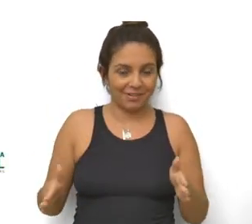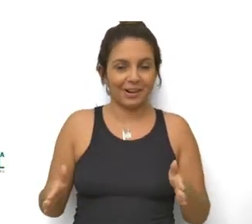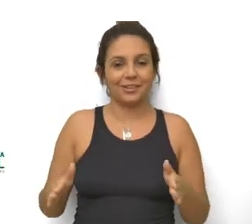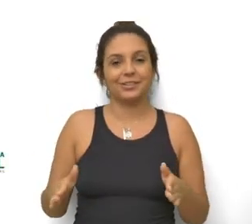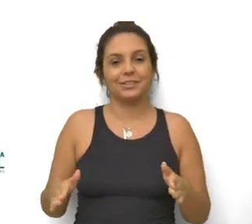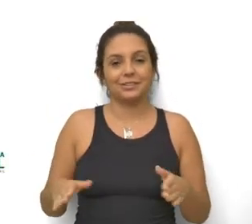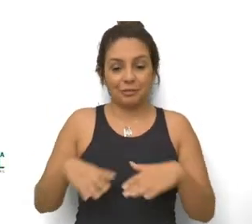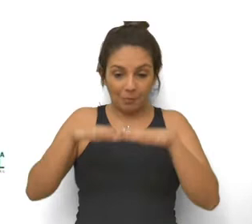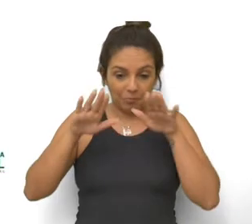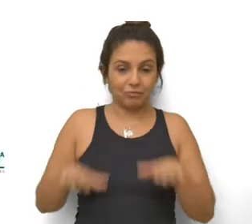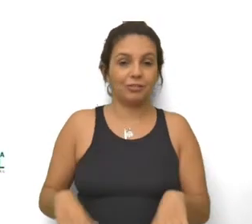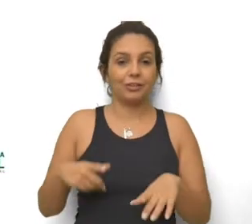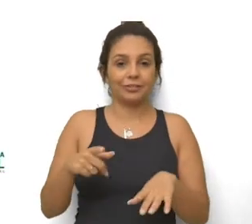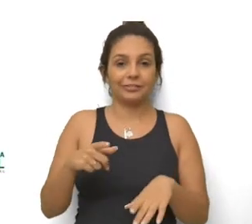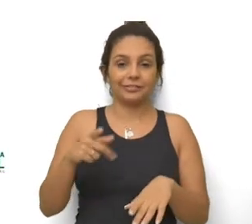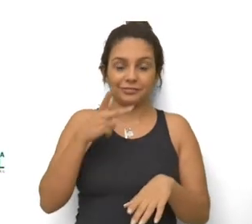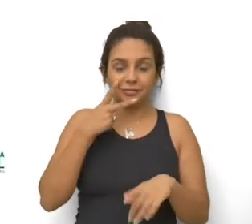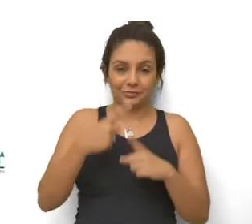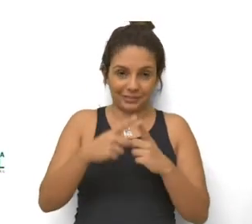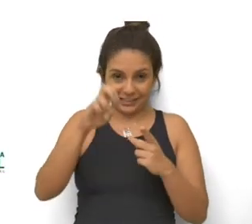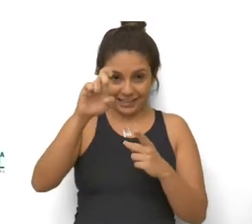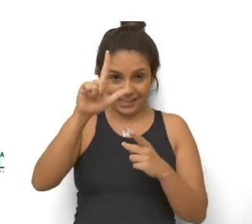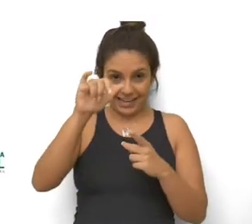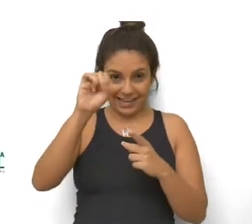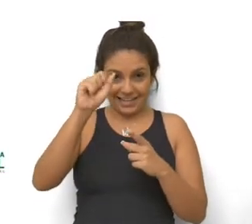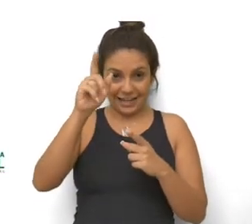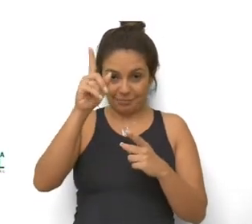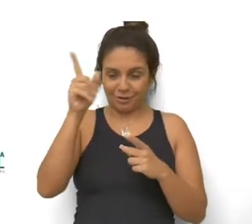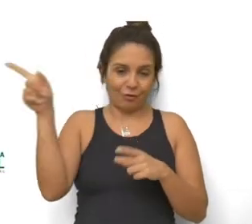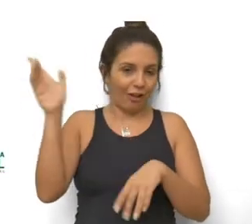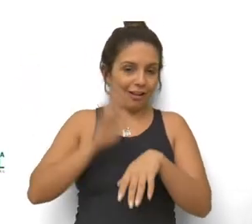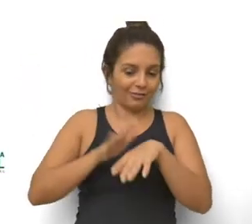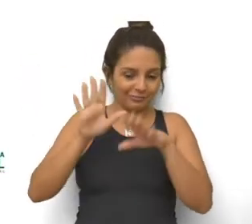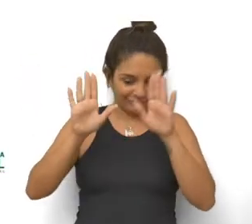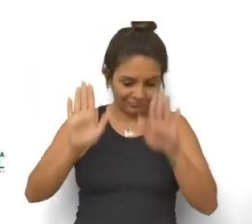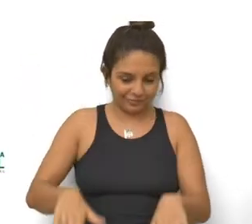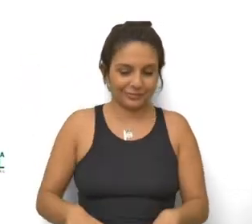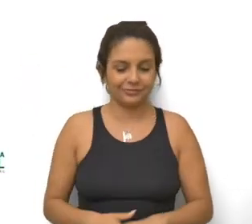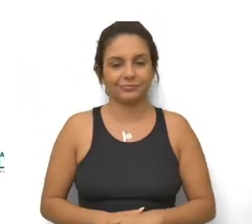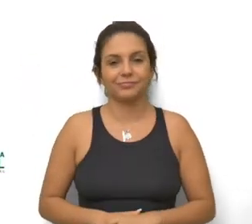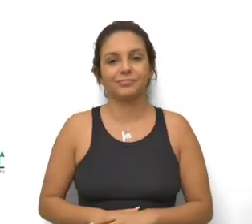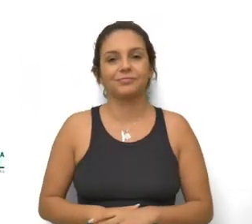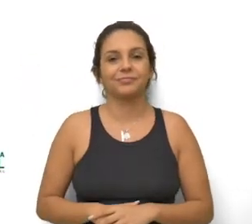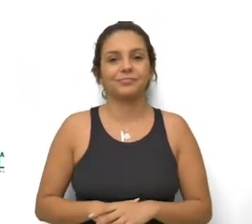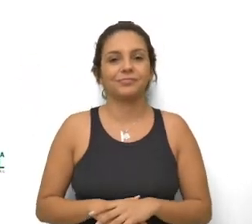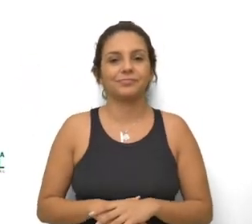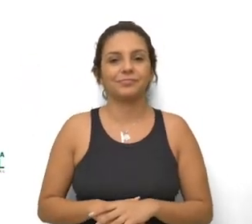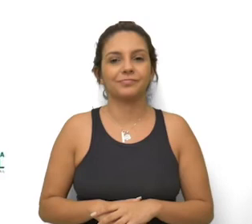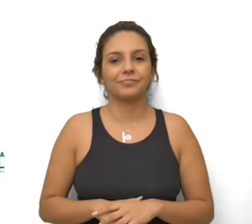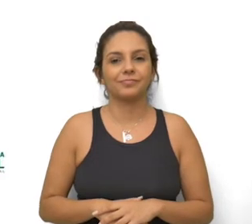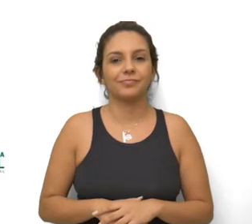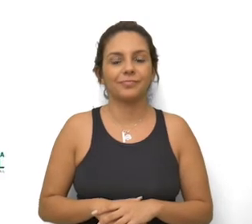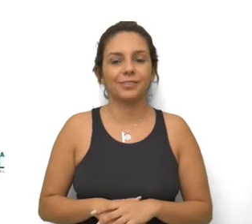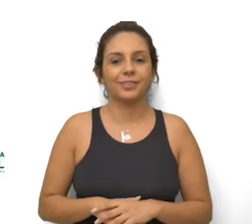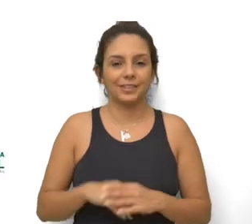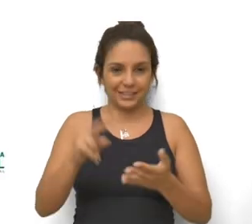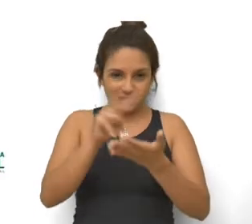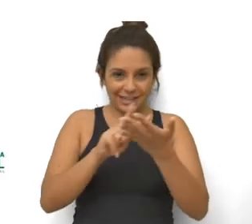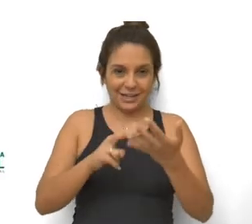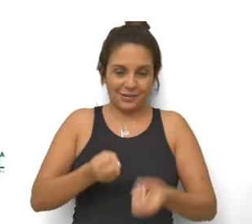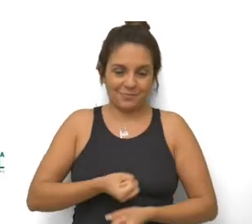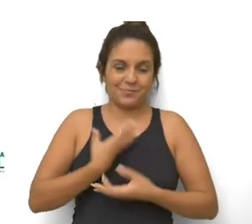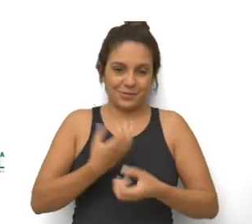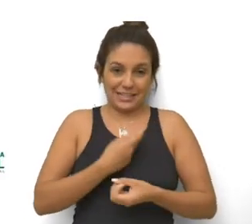Elizabeth materializou ali agora e jogou o banco no chão, né? Então, esse banco que caiu durante a leitura dos